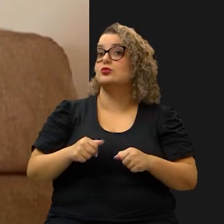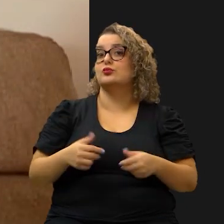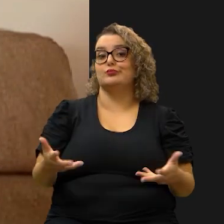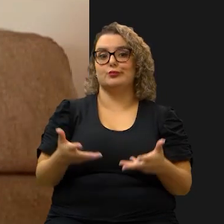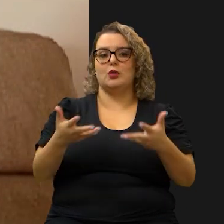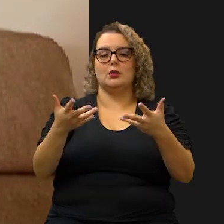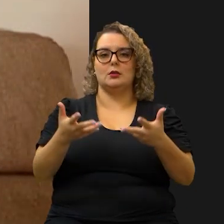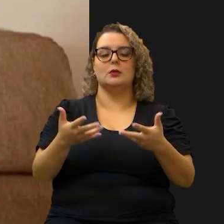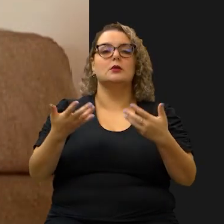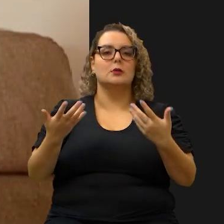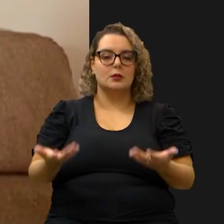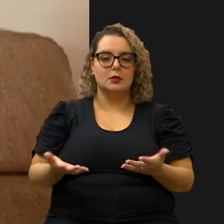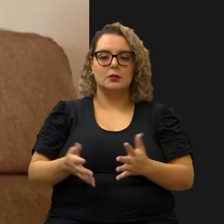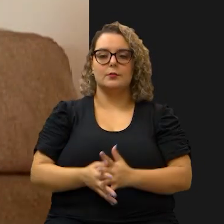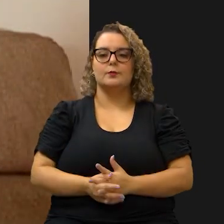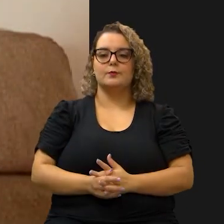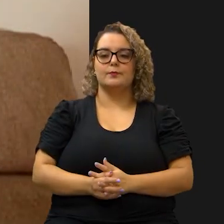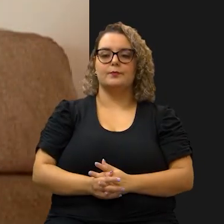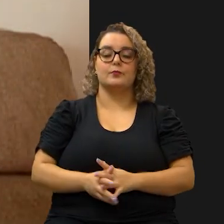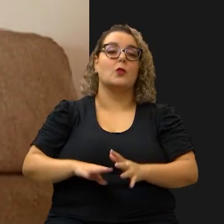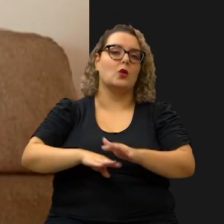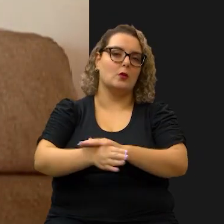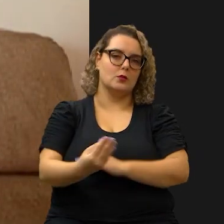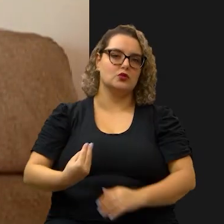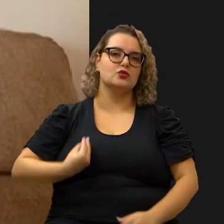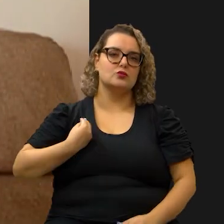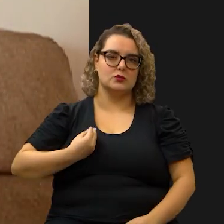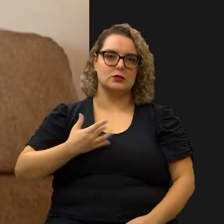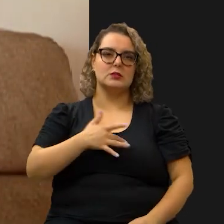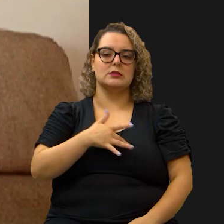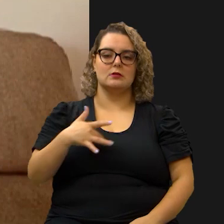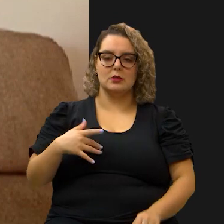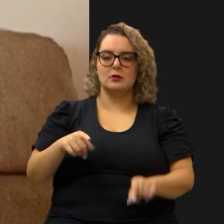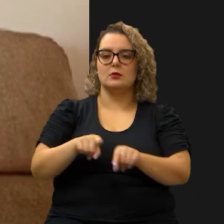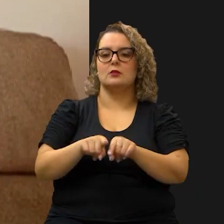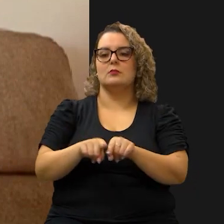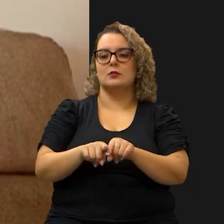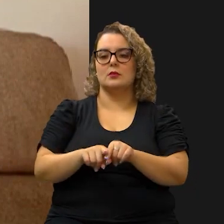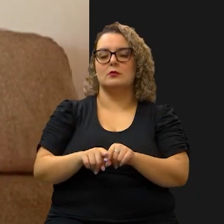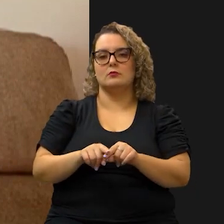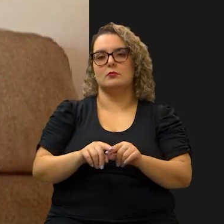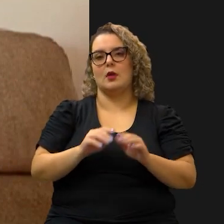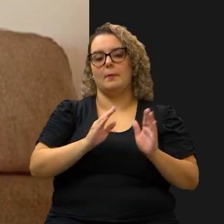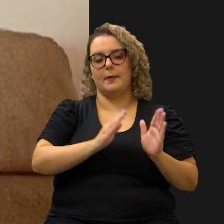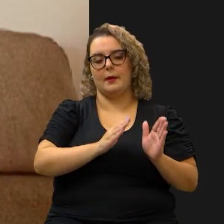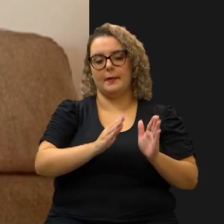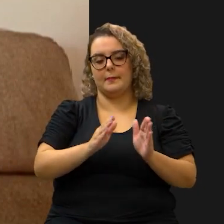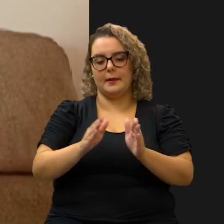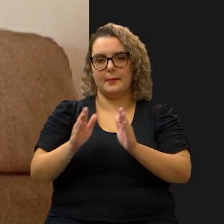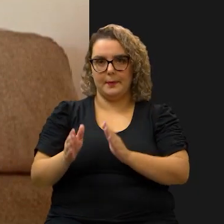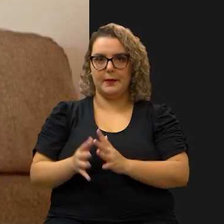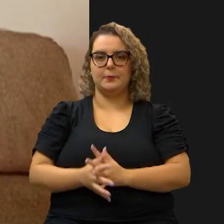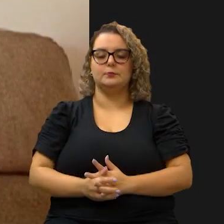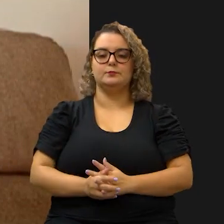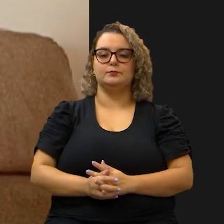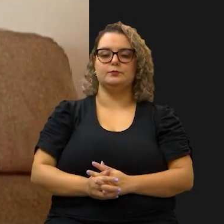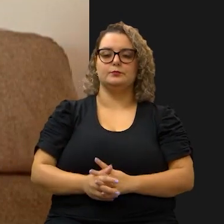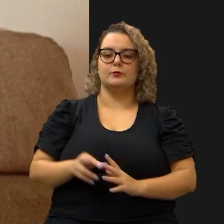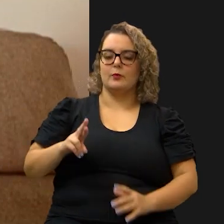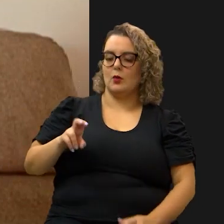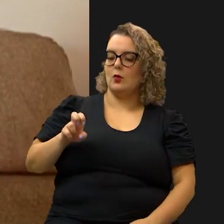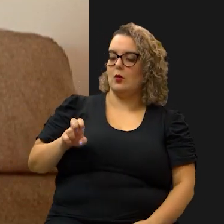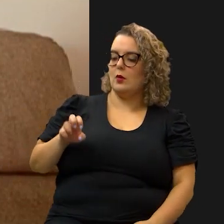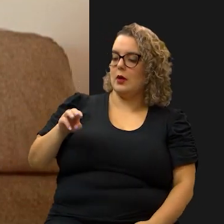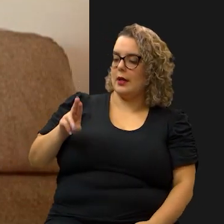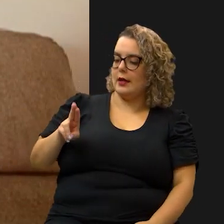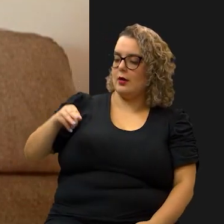um todo, né, e buscar hábitos de vida saudáveis, além de fazer o segmento regular com